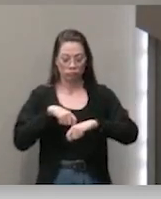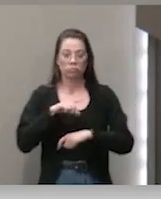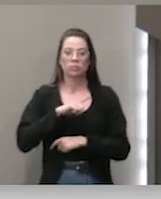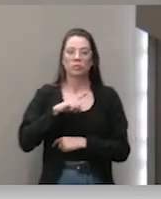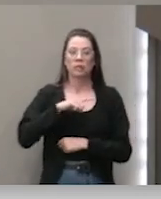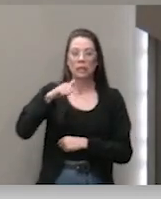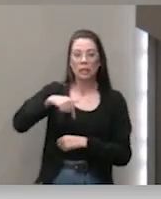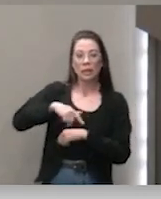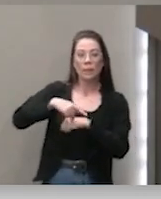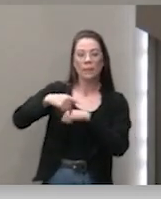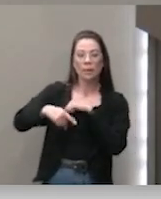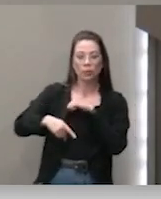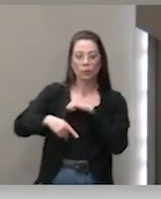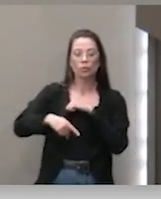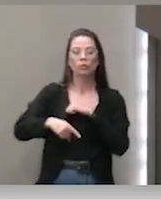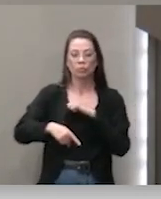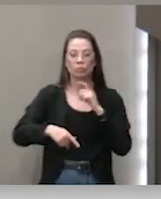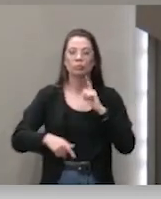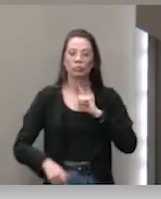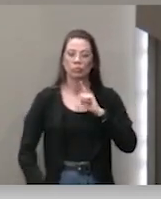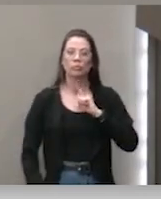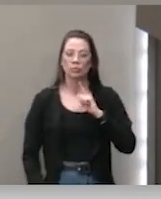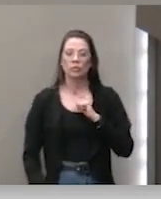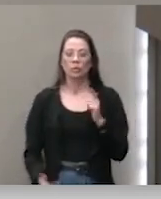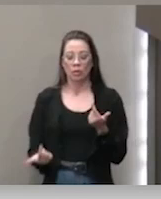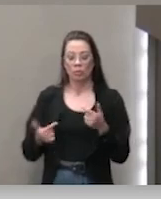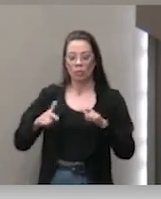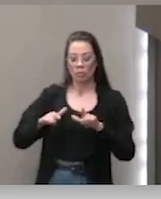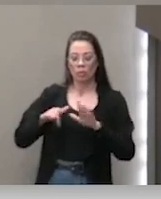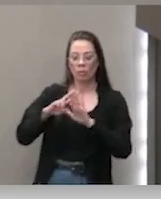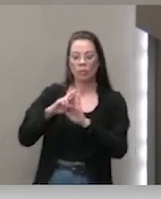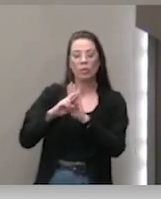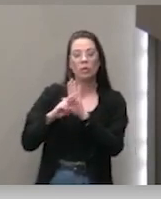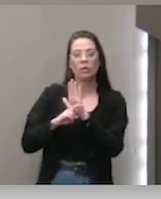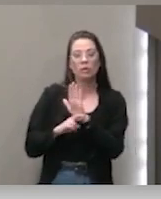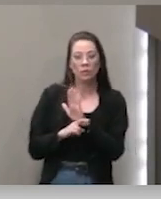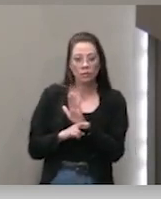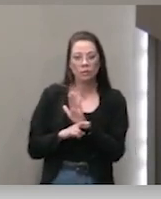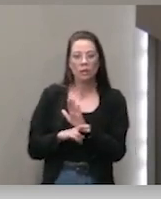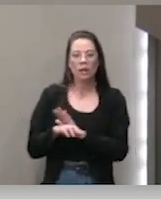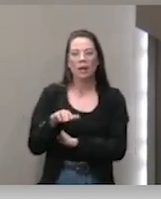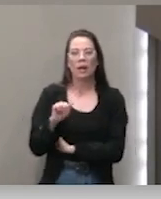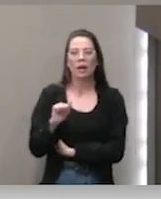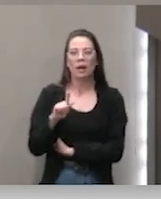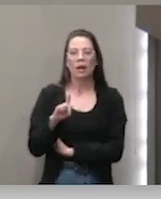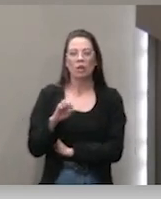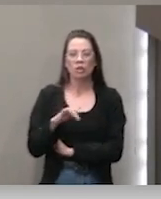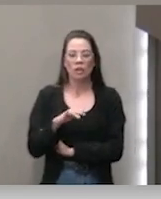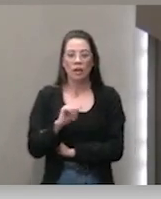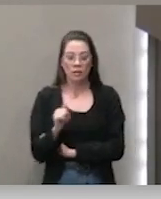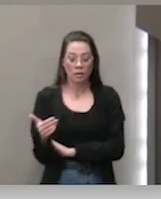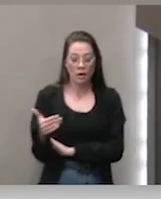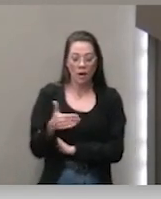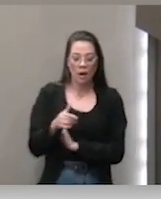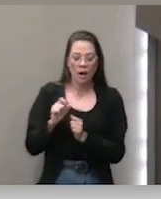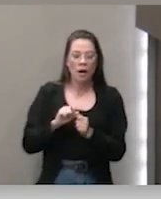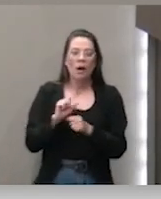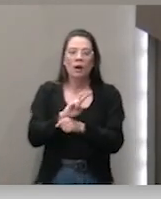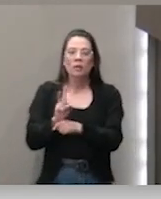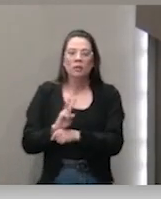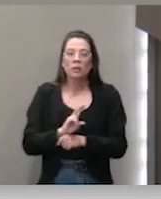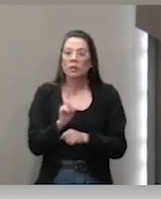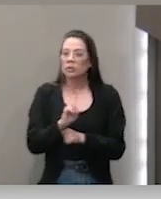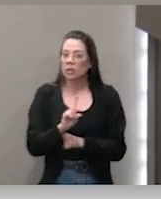termos aqui em Passo Fundo uma agência reguladora que venha fazer a fiscalização não só